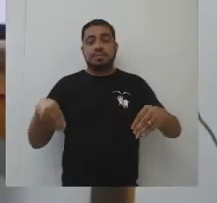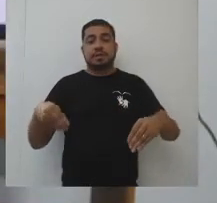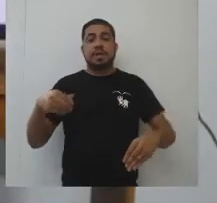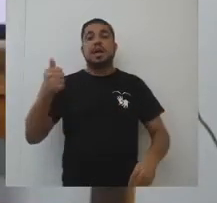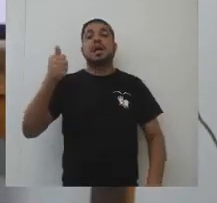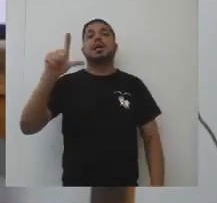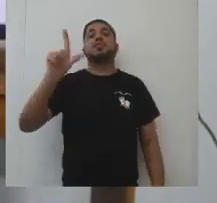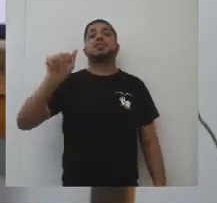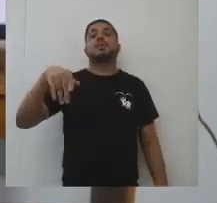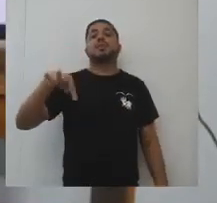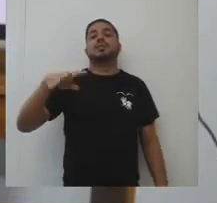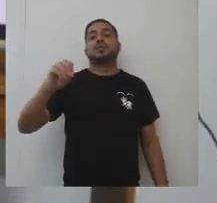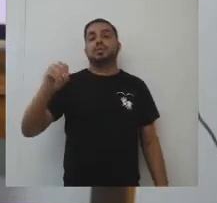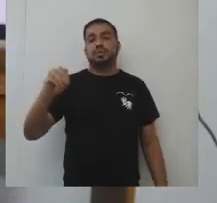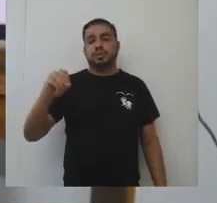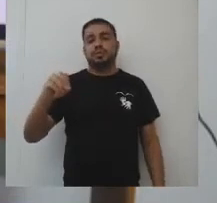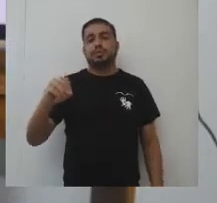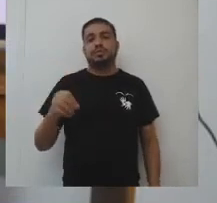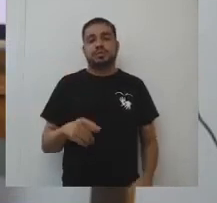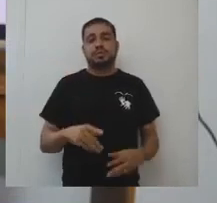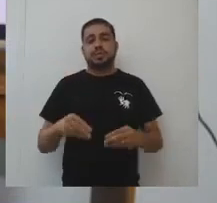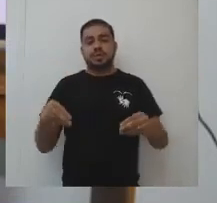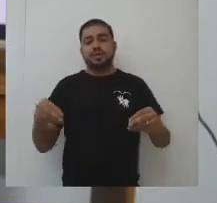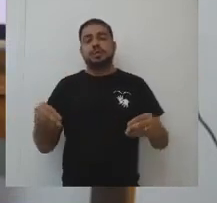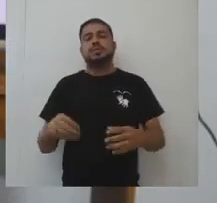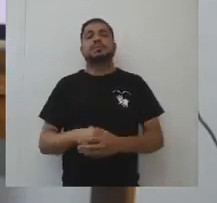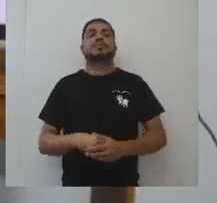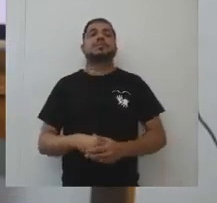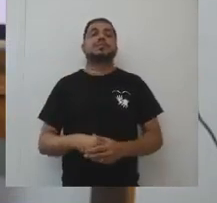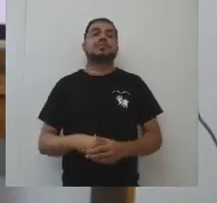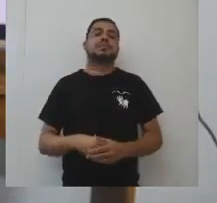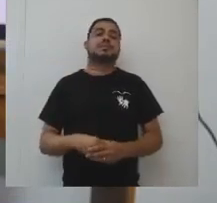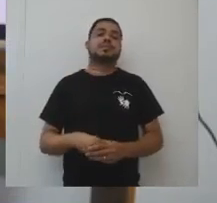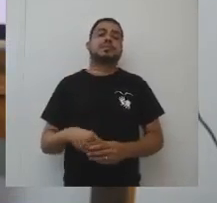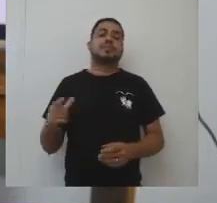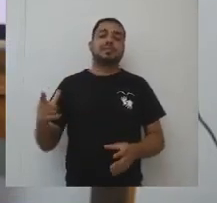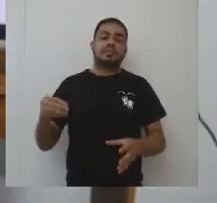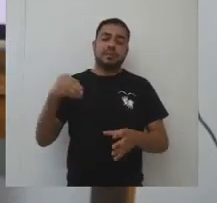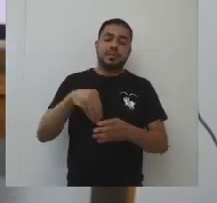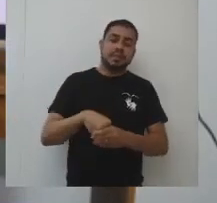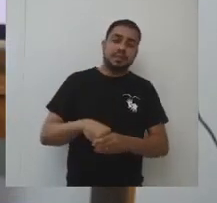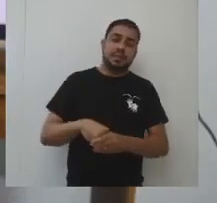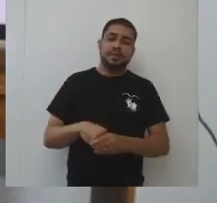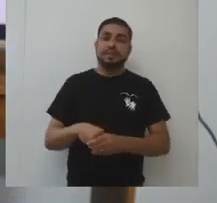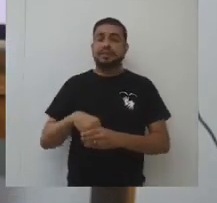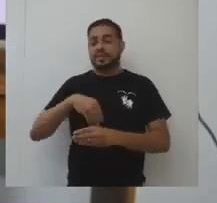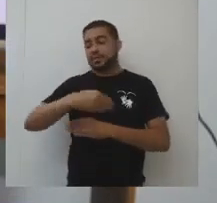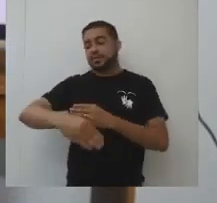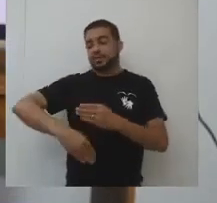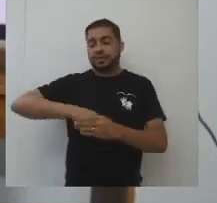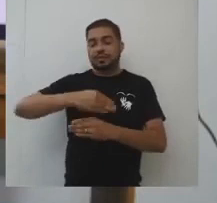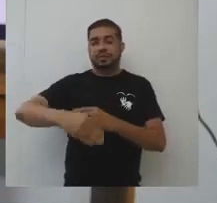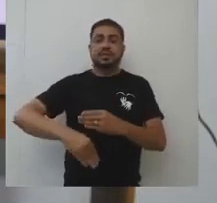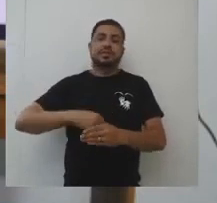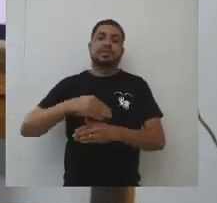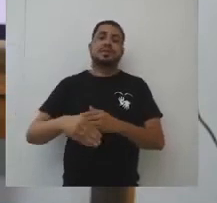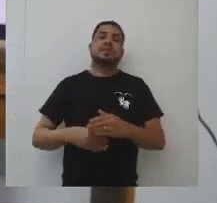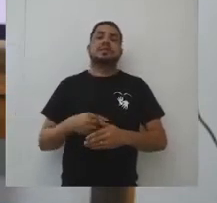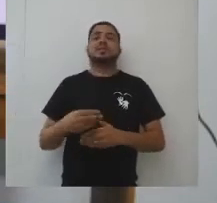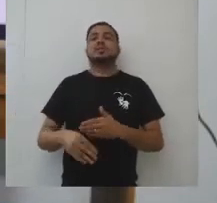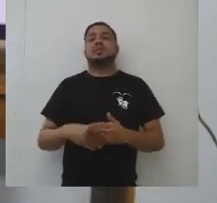tem aqueles papel, filtro de alumínio. Você pega o celular e envolve todinho com